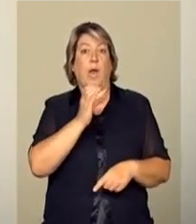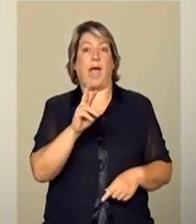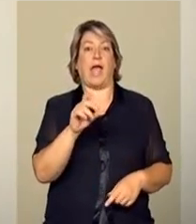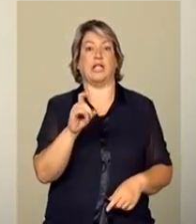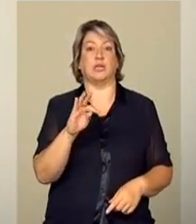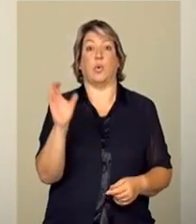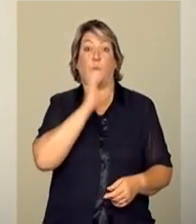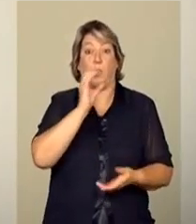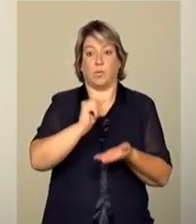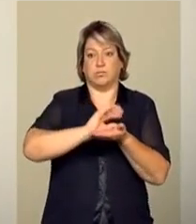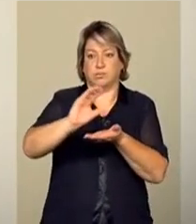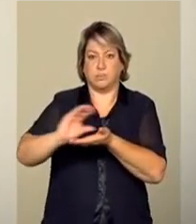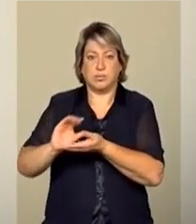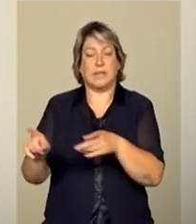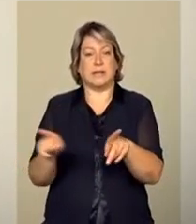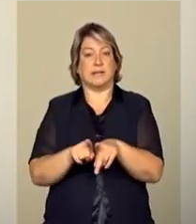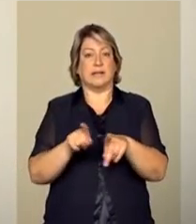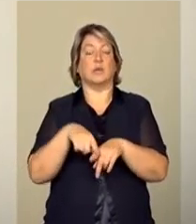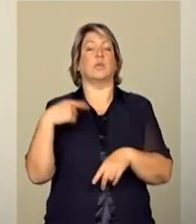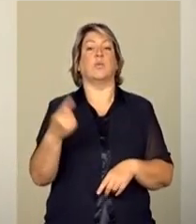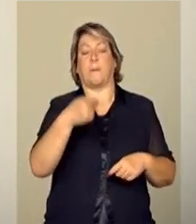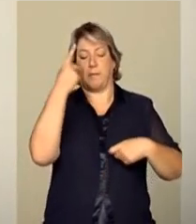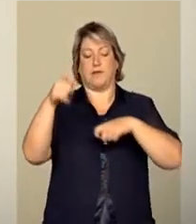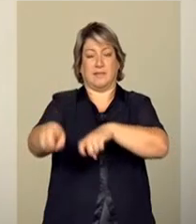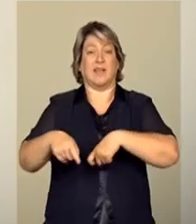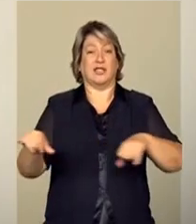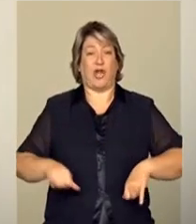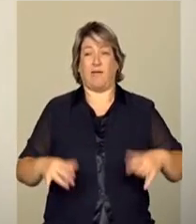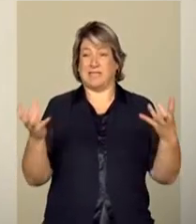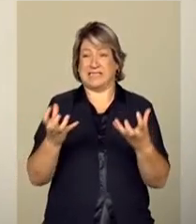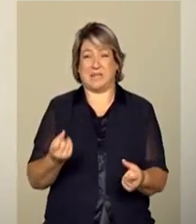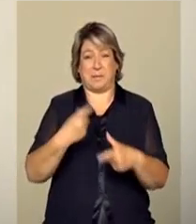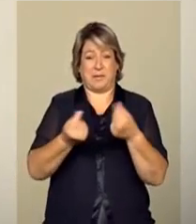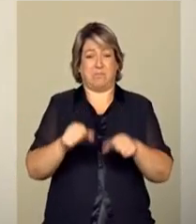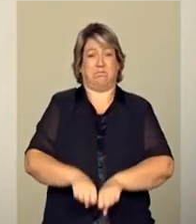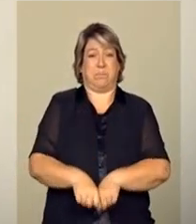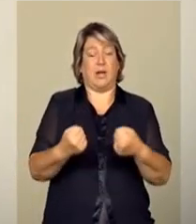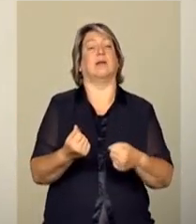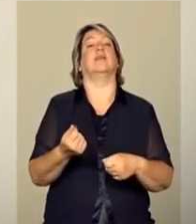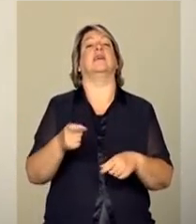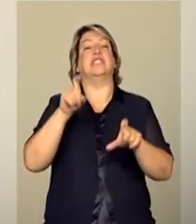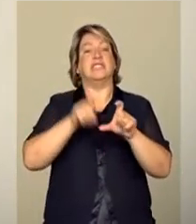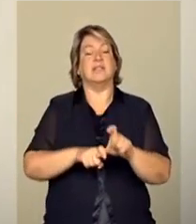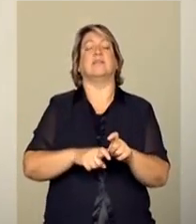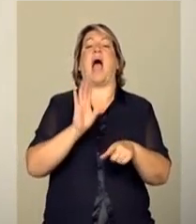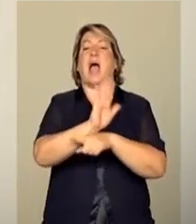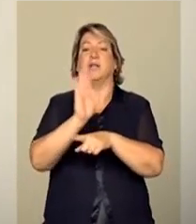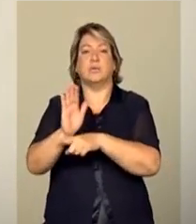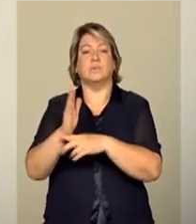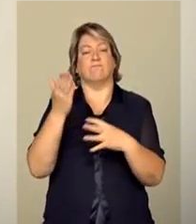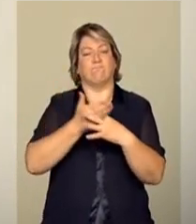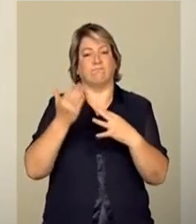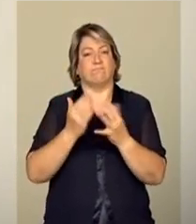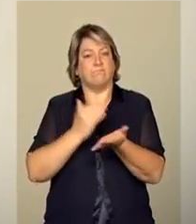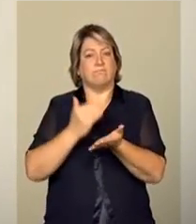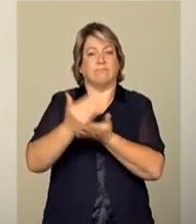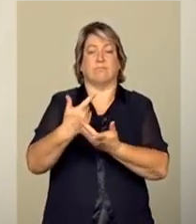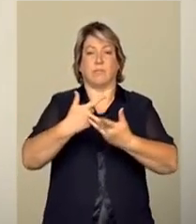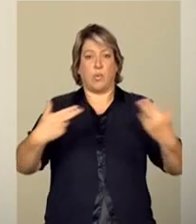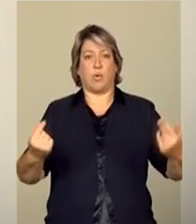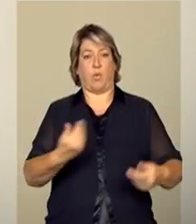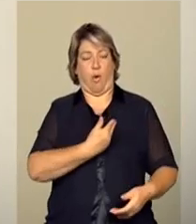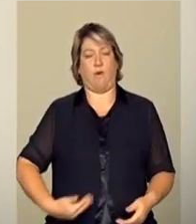renegociando a dívida dos Agricultores afetados pela seca simplificando e acelerando o repasse dos recursos